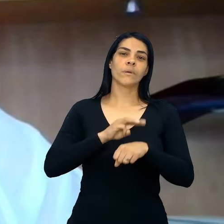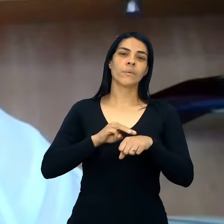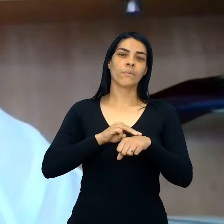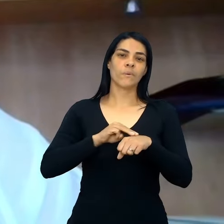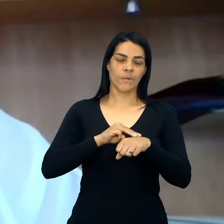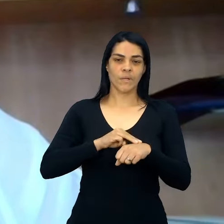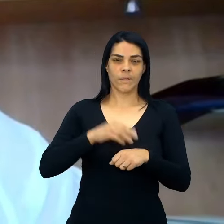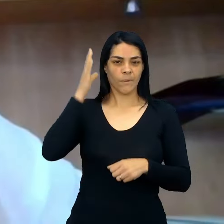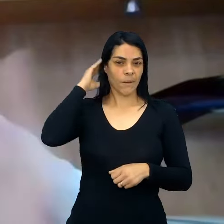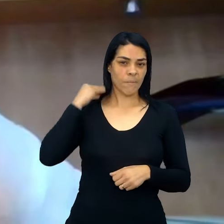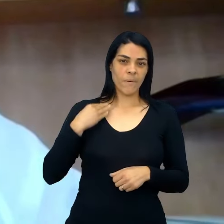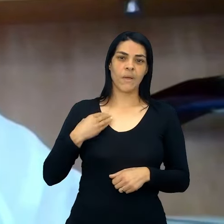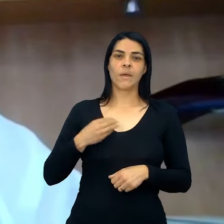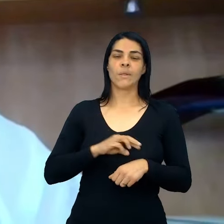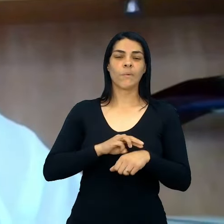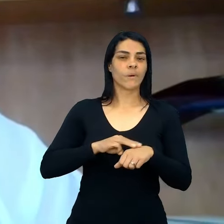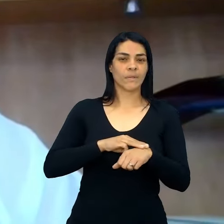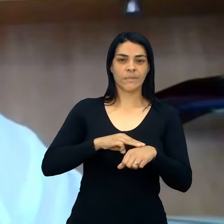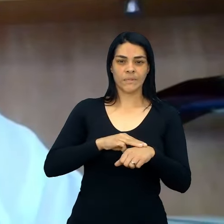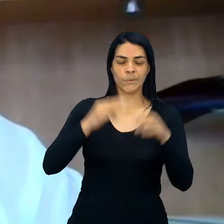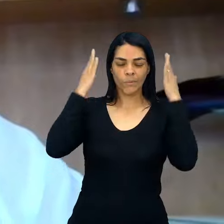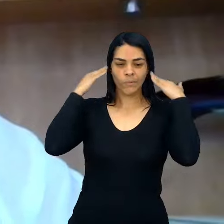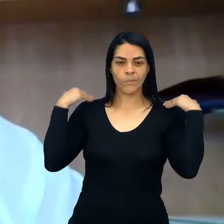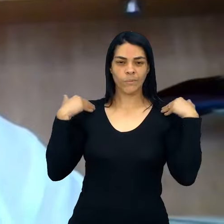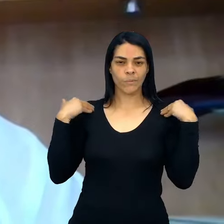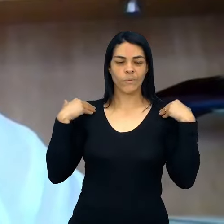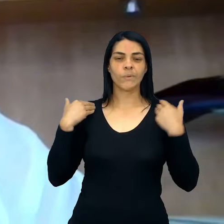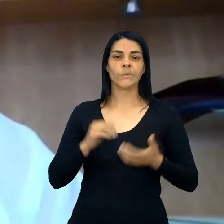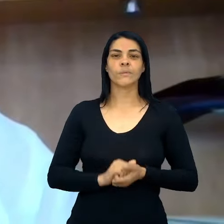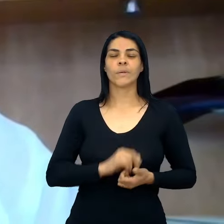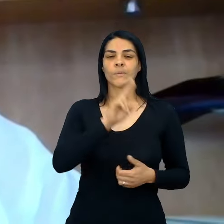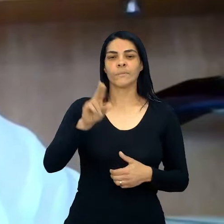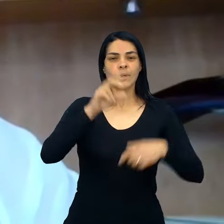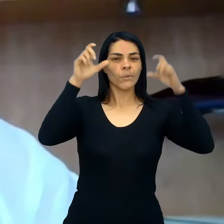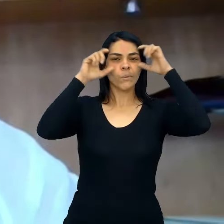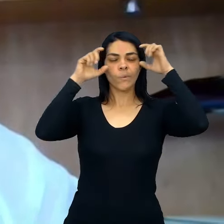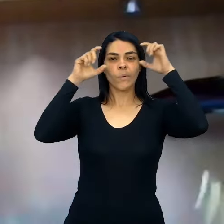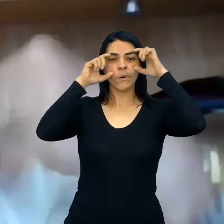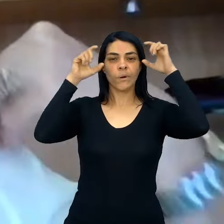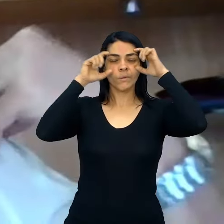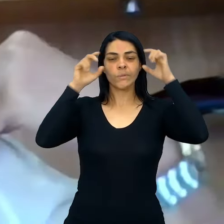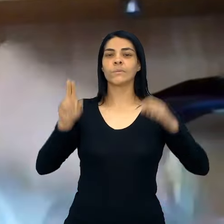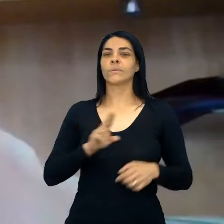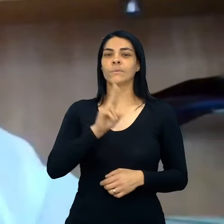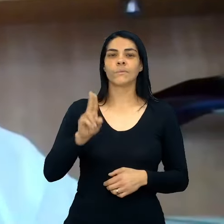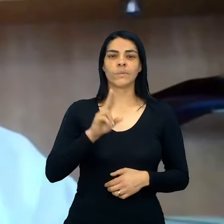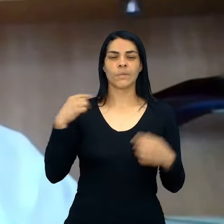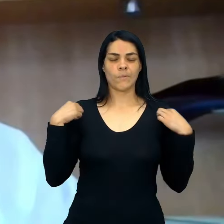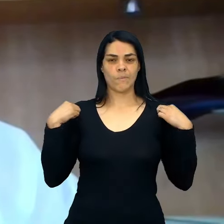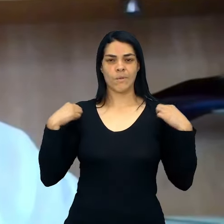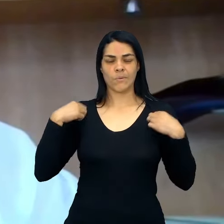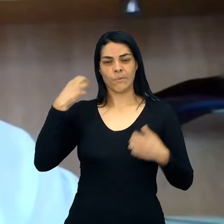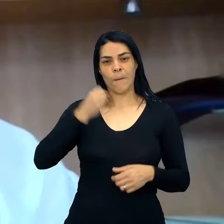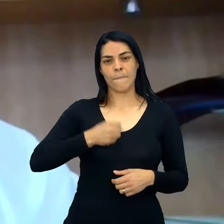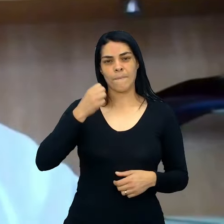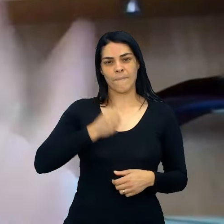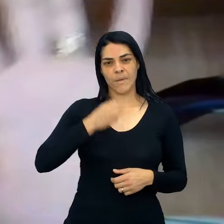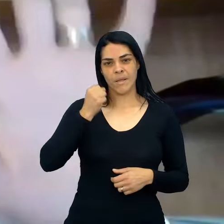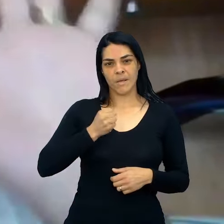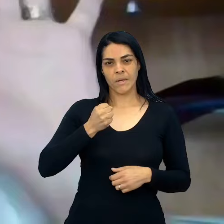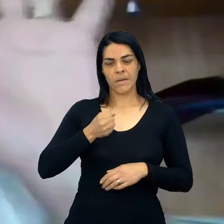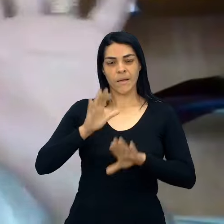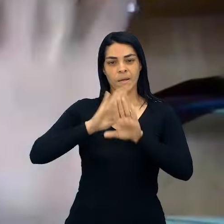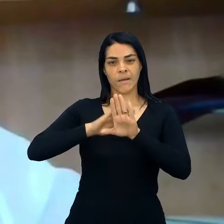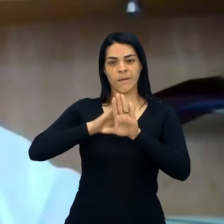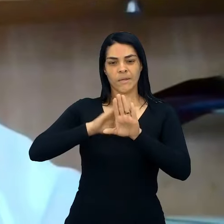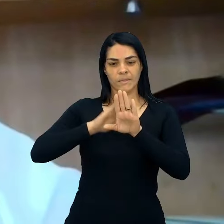cabelos castanhos, pouco abaixo dos ombros, estou usando óculos, estou usando hoje uma blusa branca. Atrás de